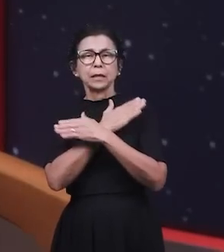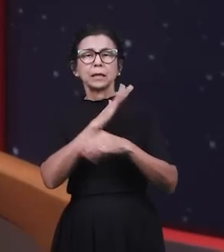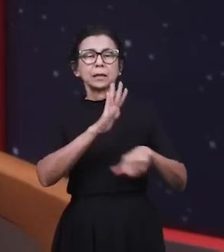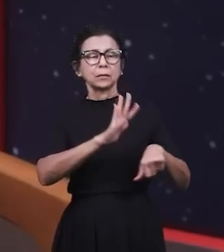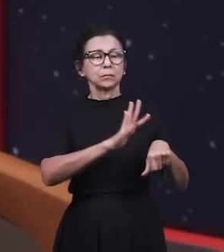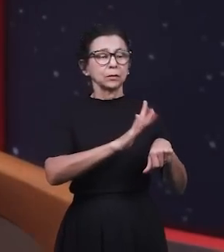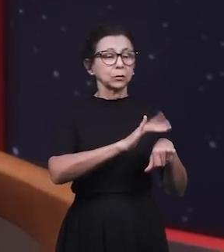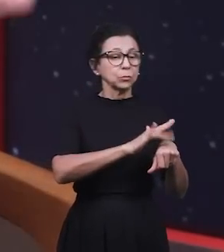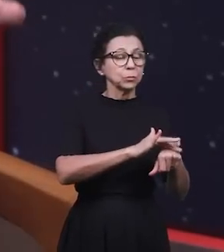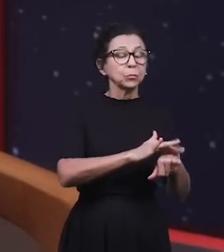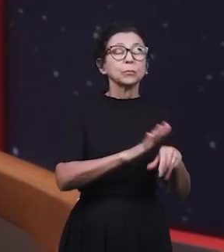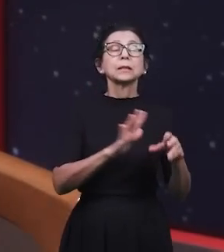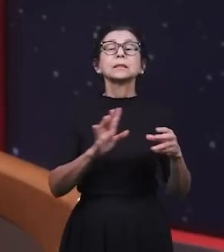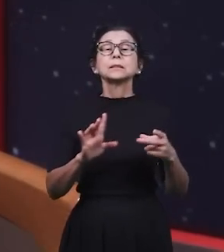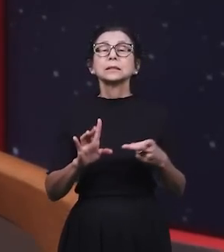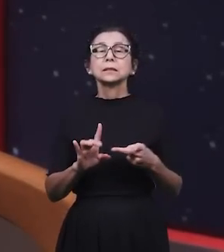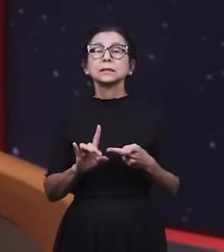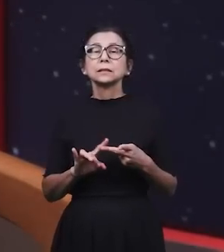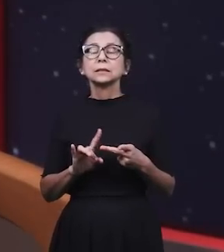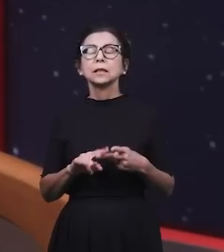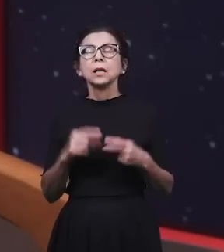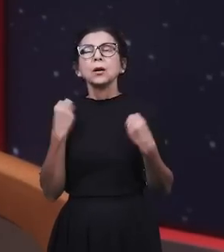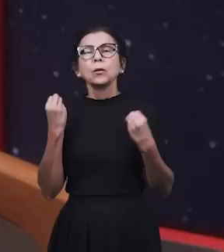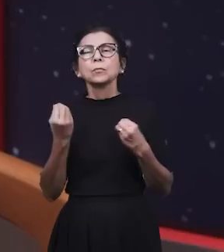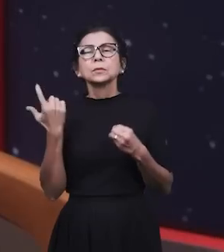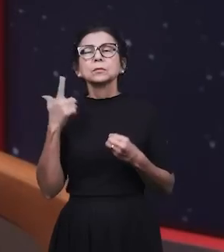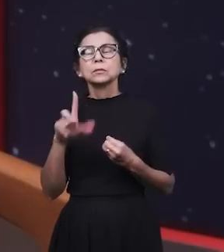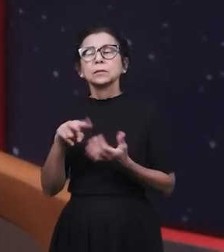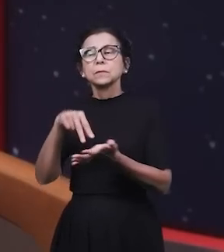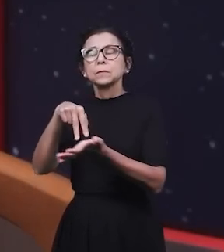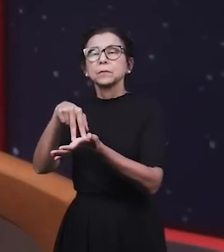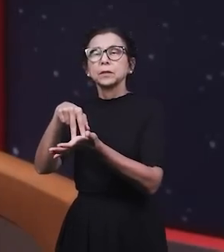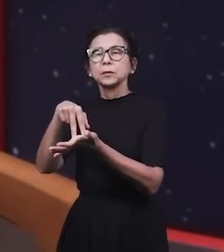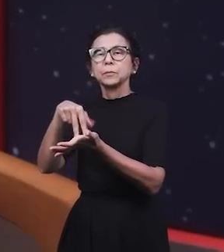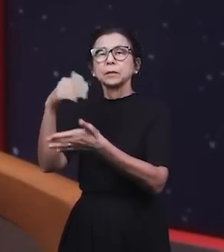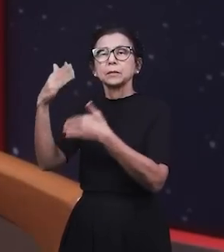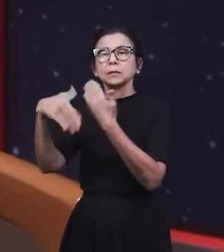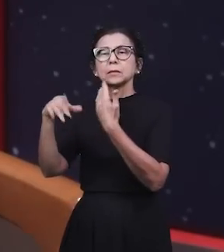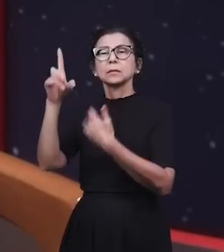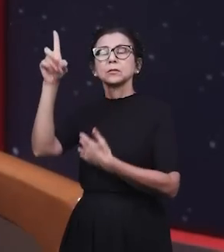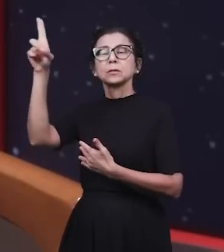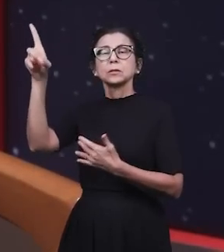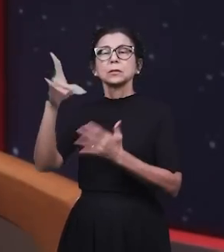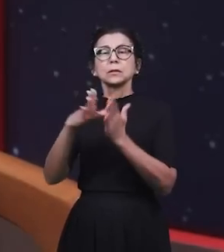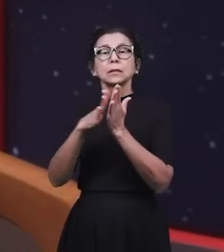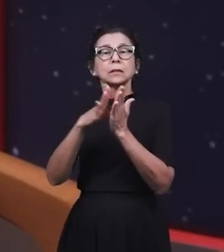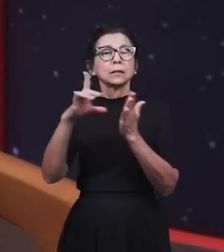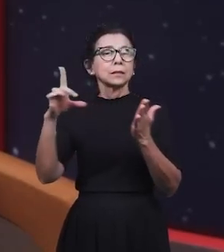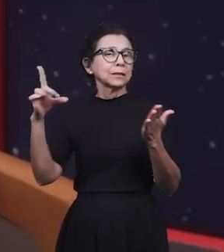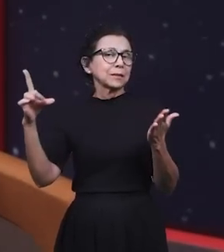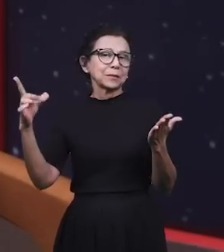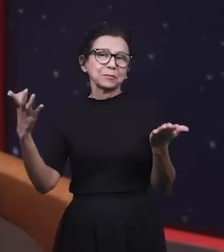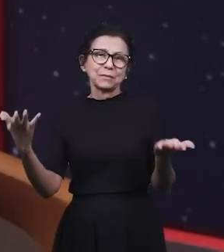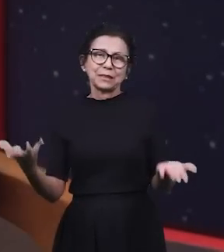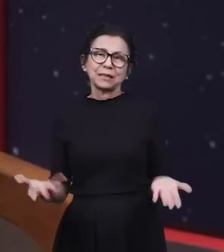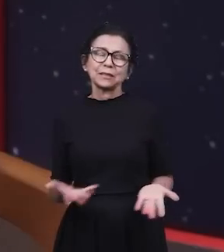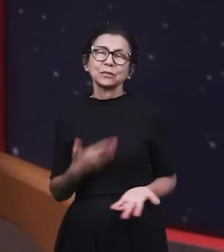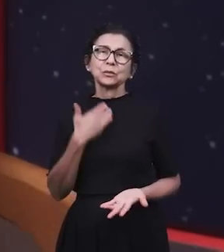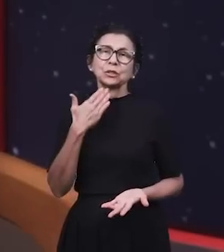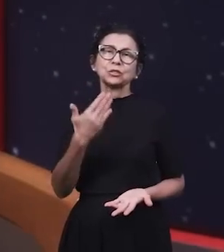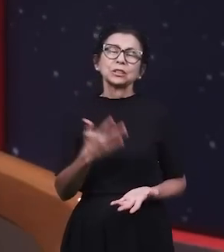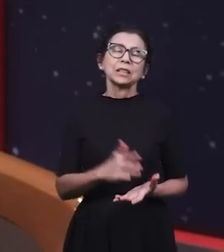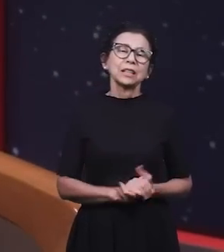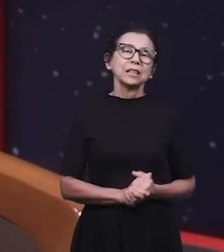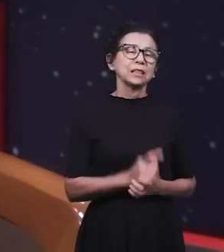a doença, o problema dentro de casa, o que sustenta o homem e o faz inabalável é a palavra. Não